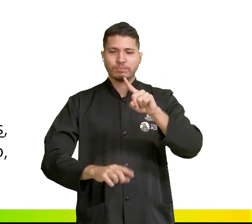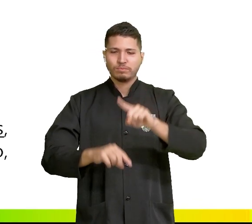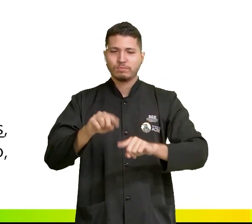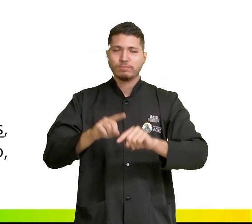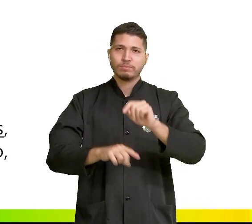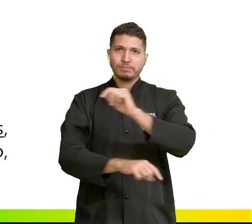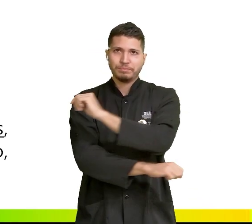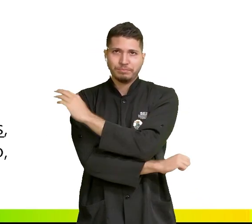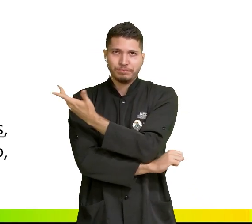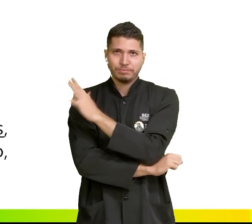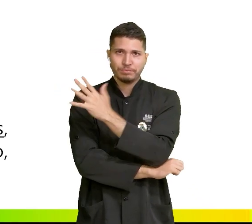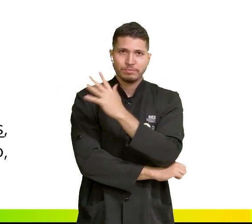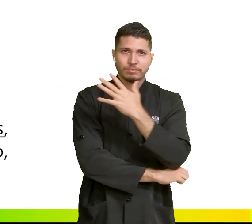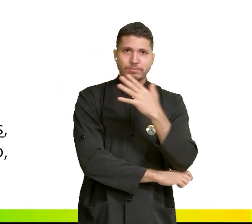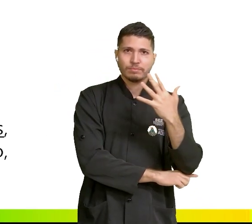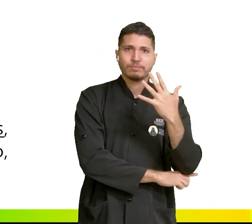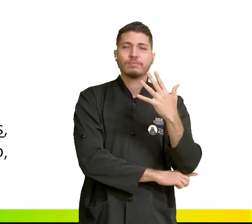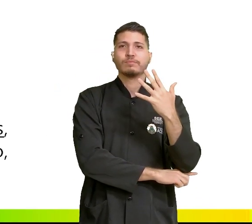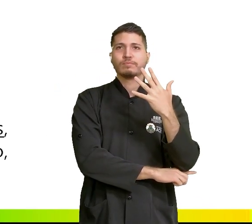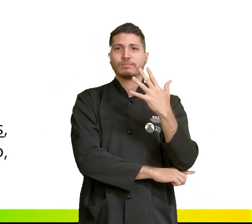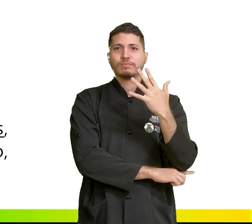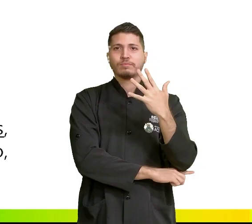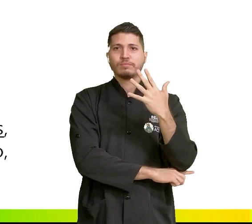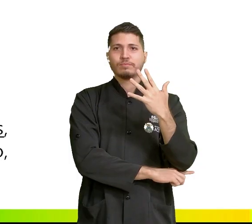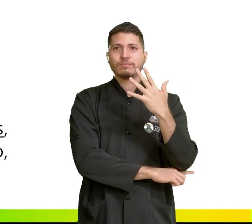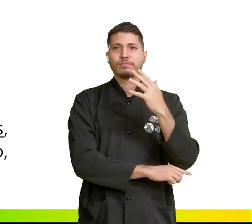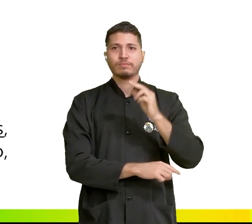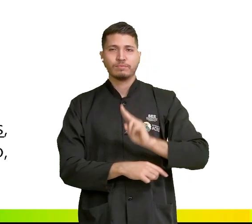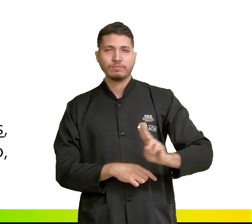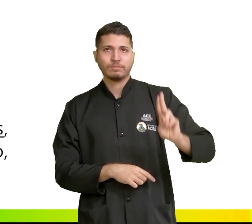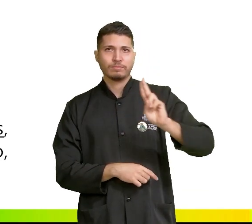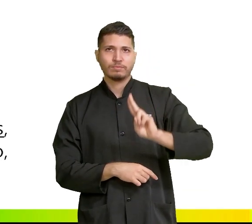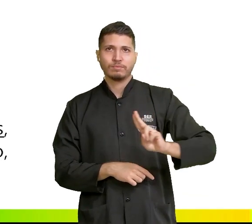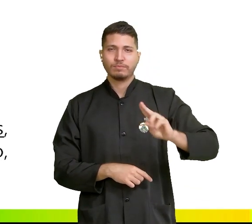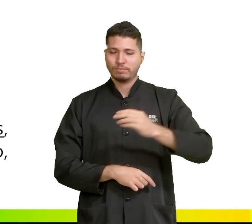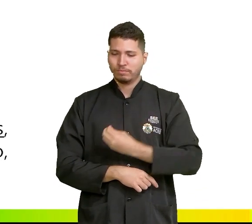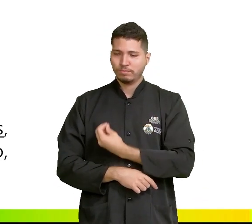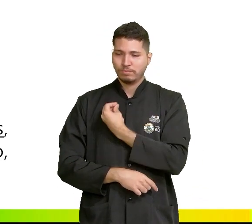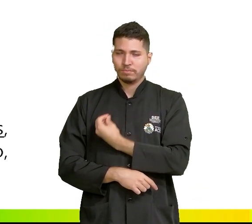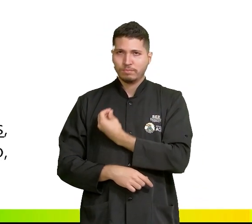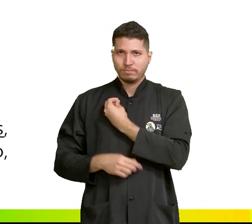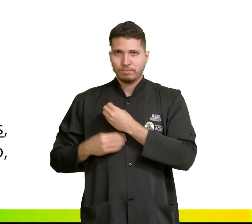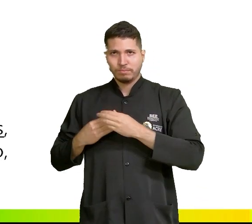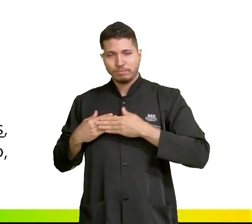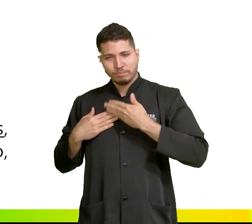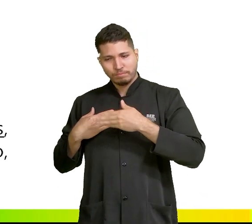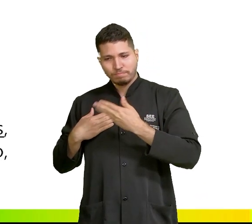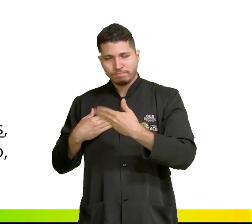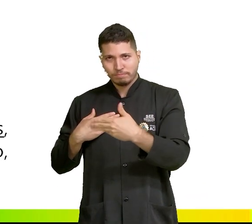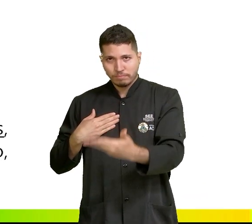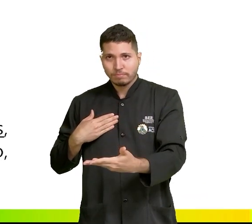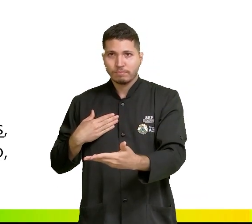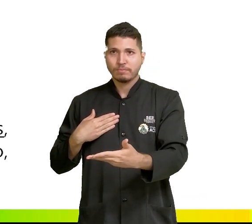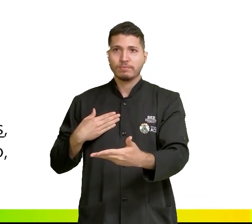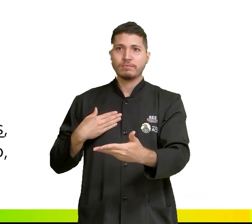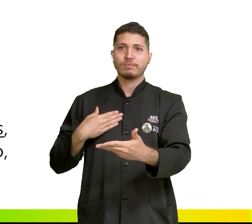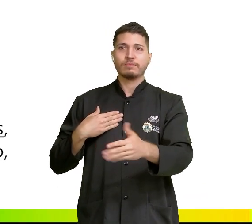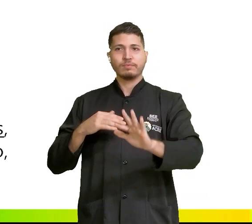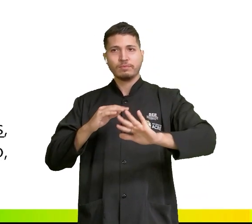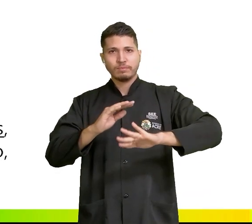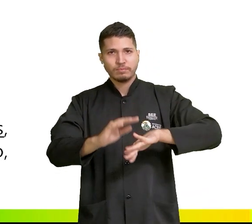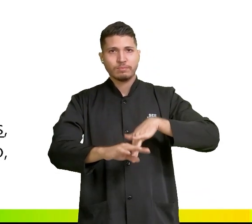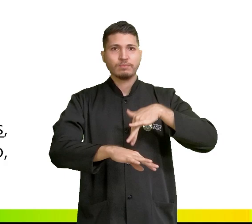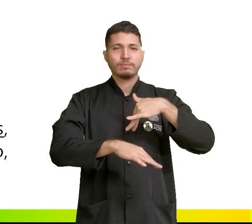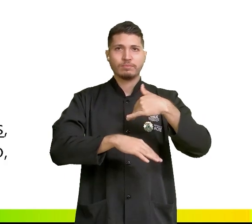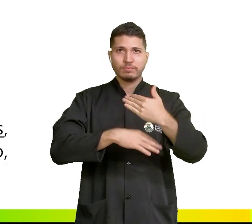Recursos naturais são os elementos da natureza que usamos para a nossa sobrevivência e também para o desenvolvimento